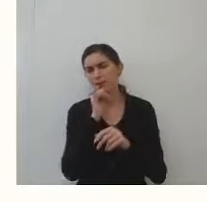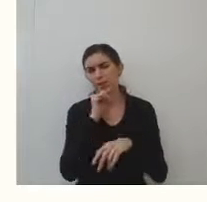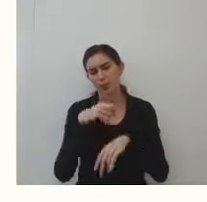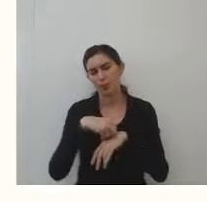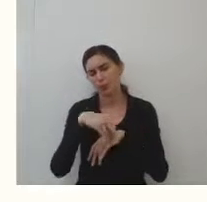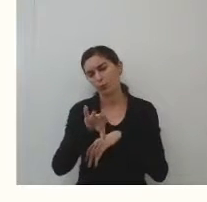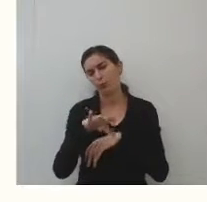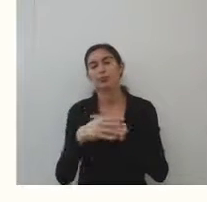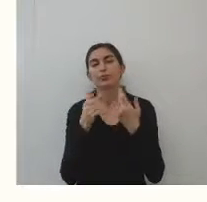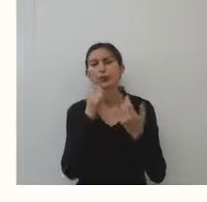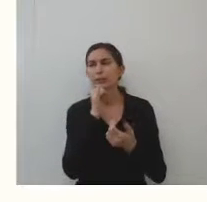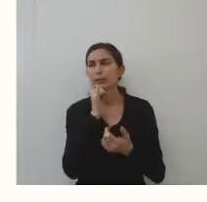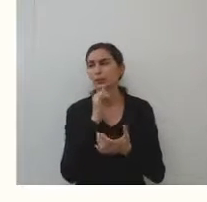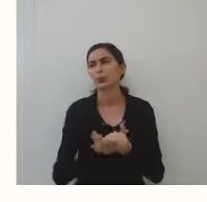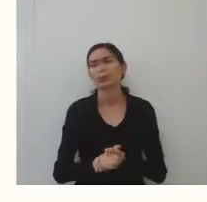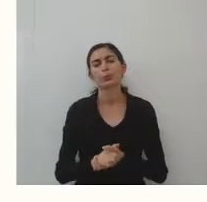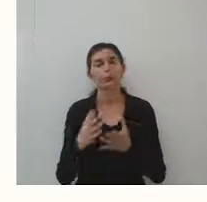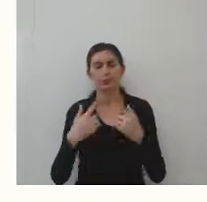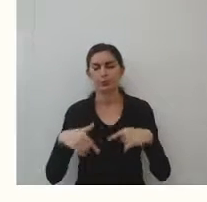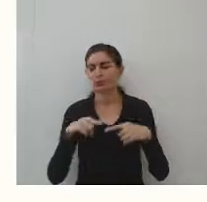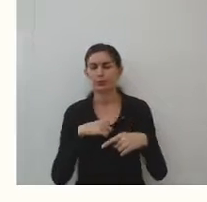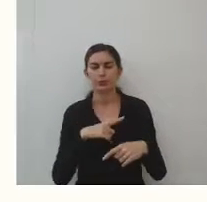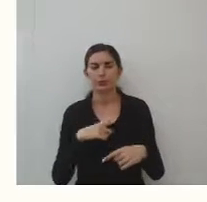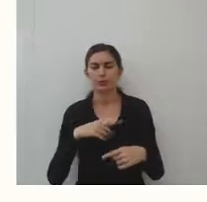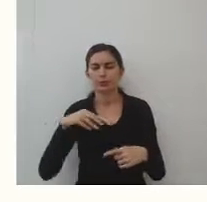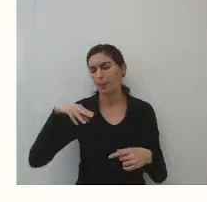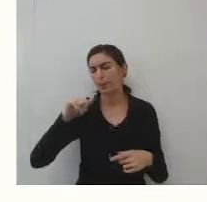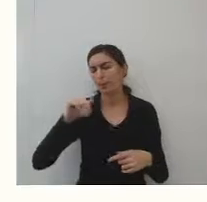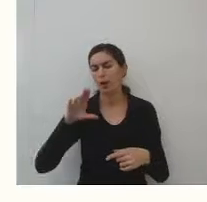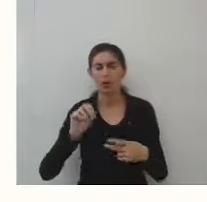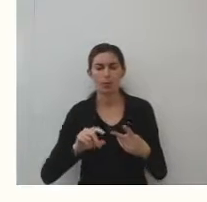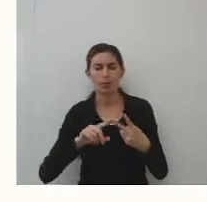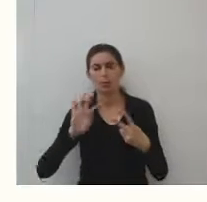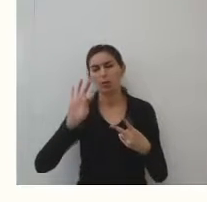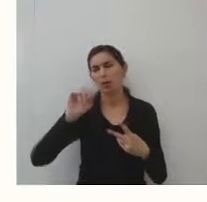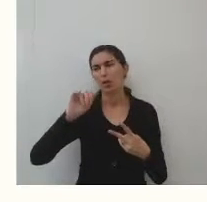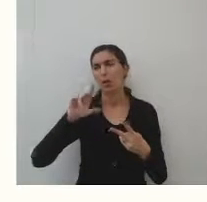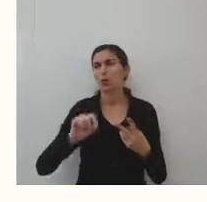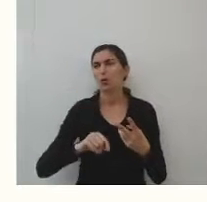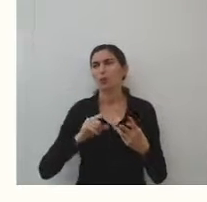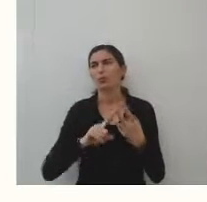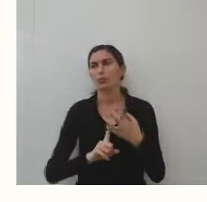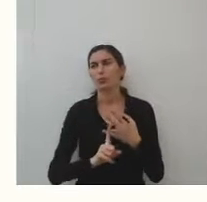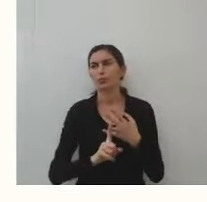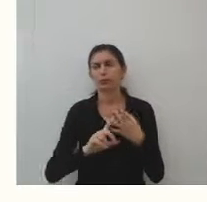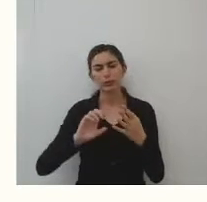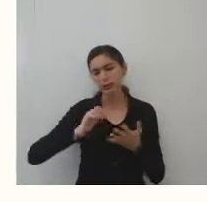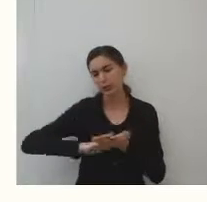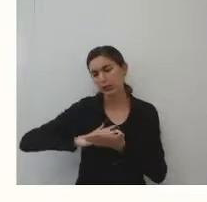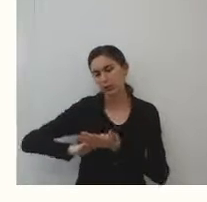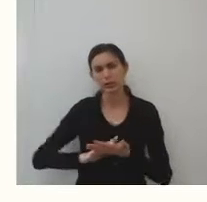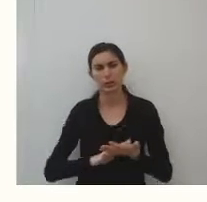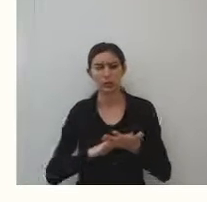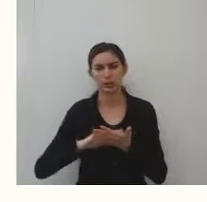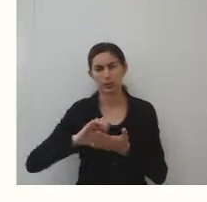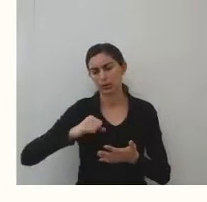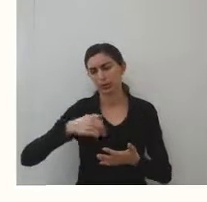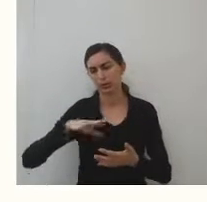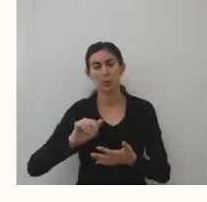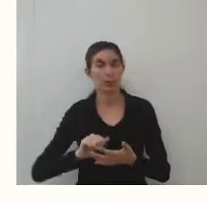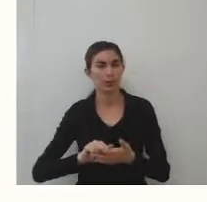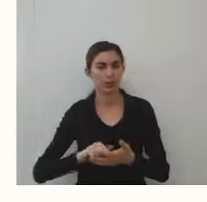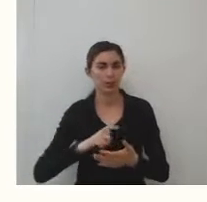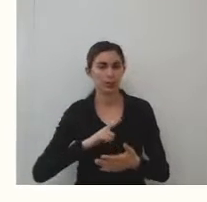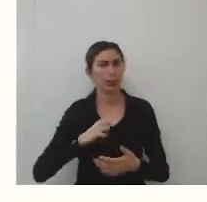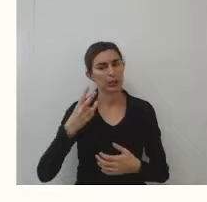por exemplo, a gente tem mambo, tango e samba. Isso aí é